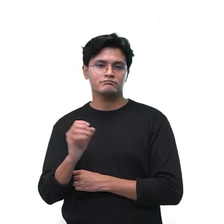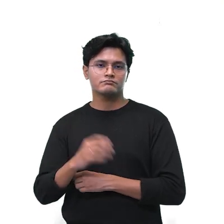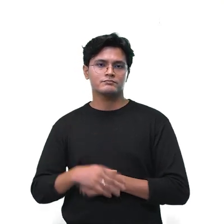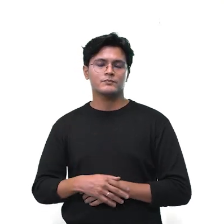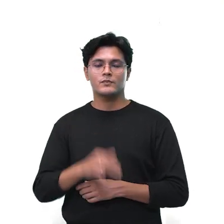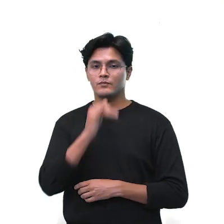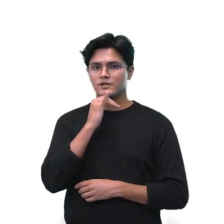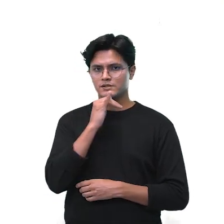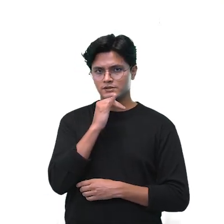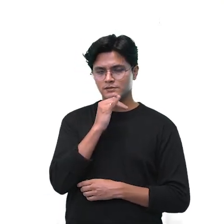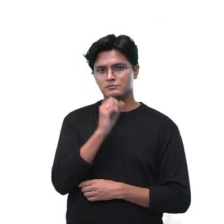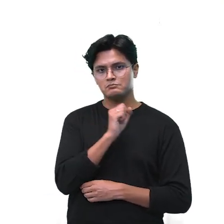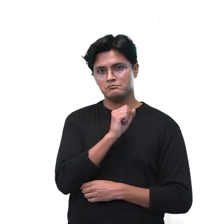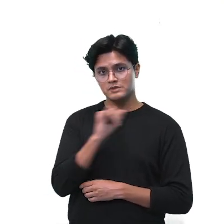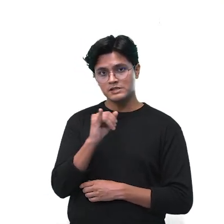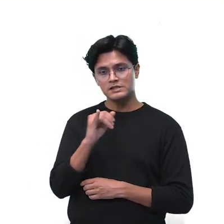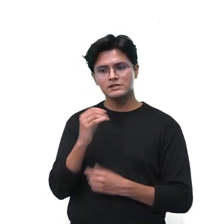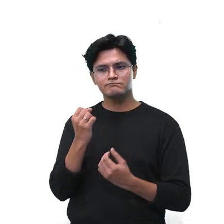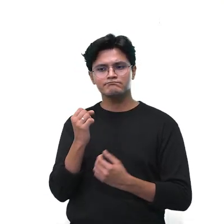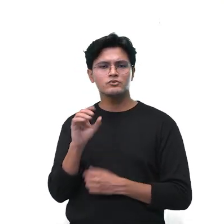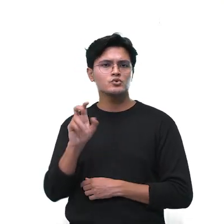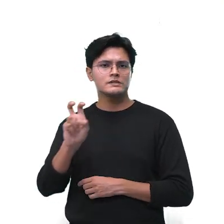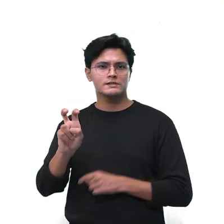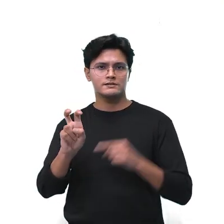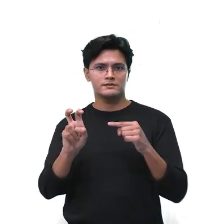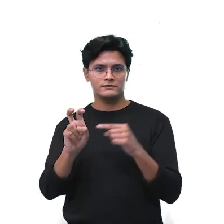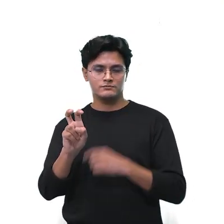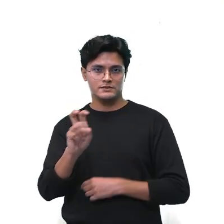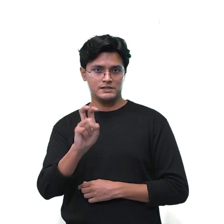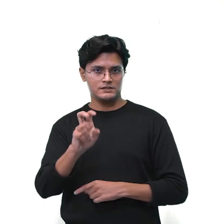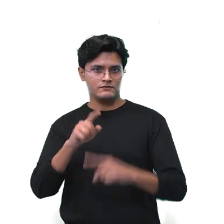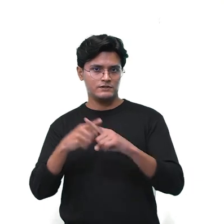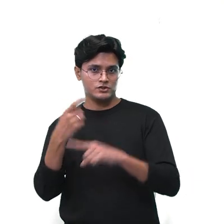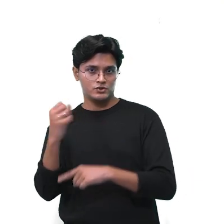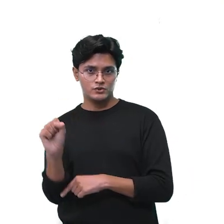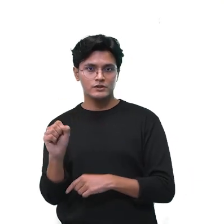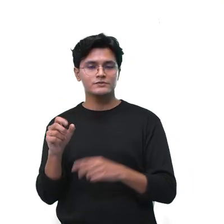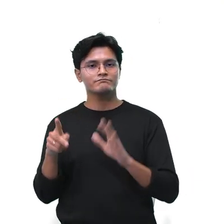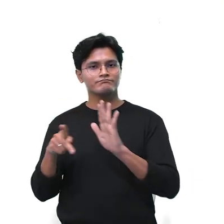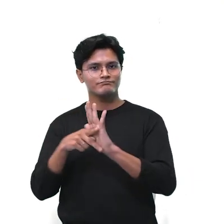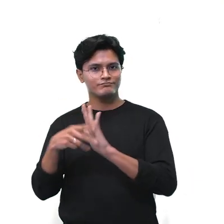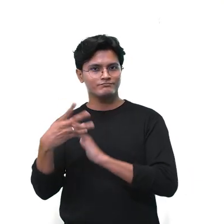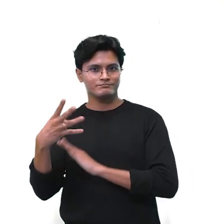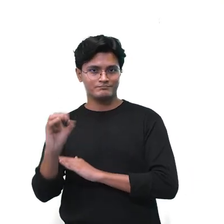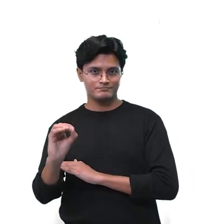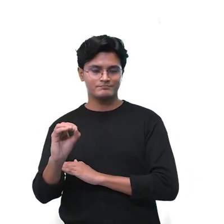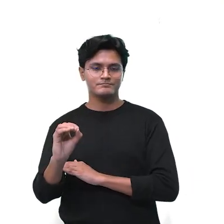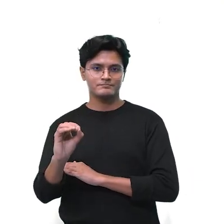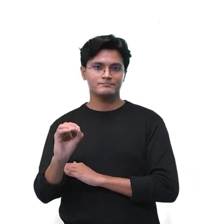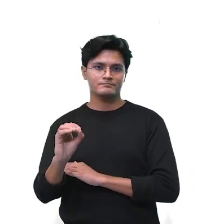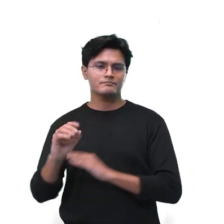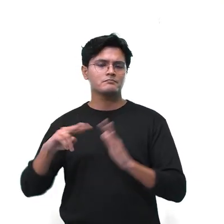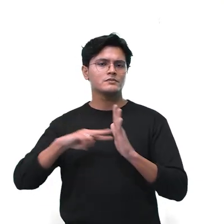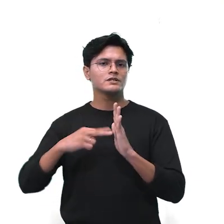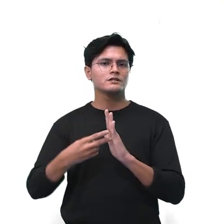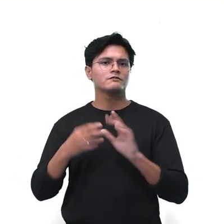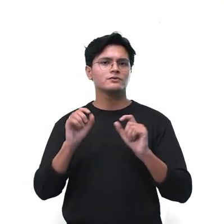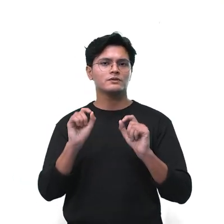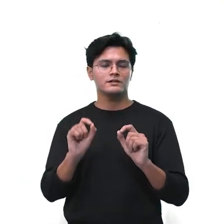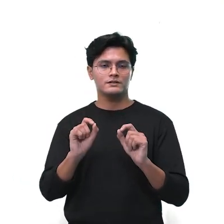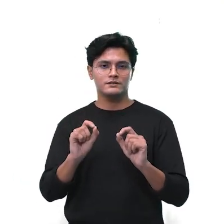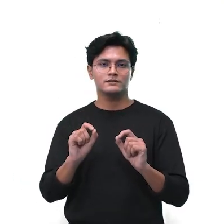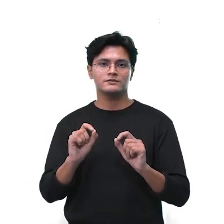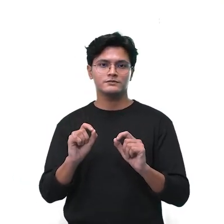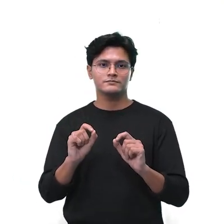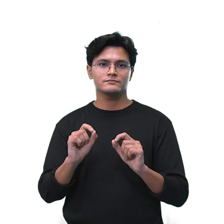por exemplo, o 5, perdão, 5 vezes 8, ó, 40, né? Então significa que o 40,